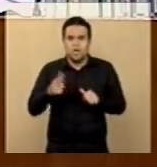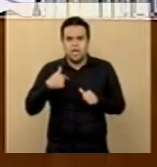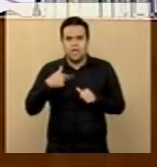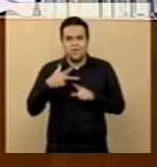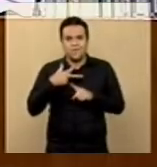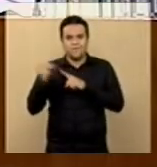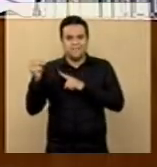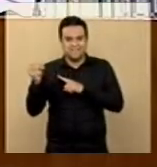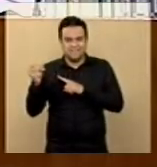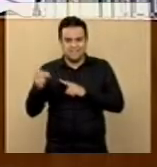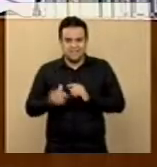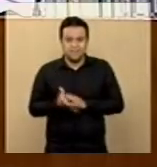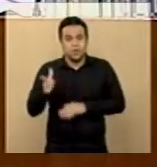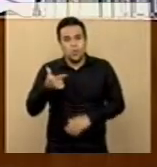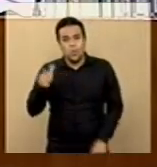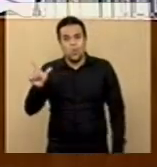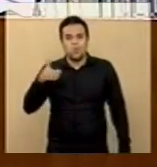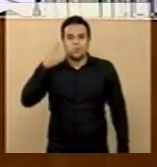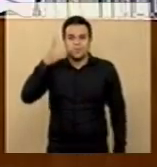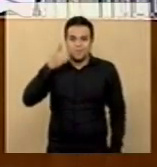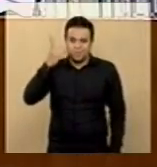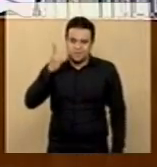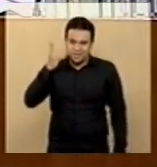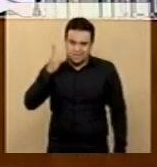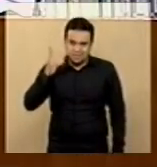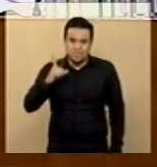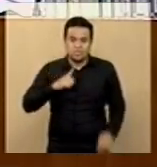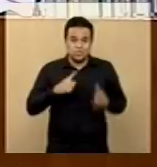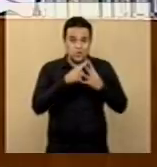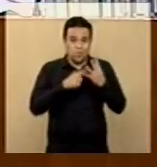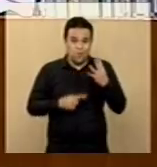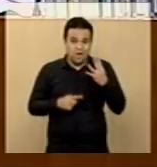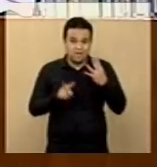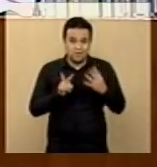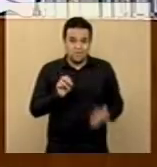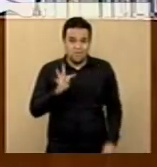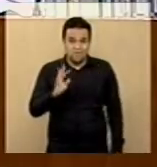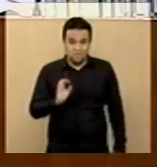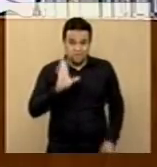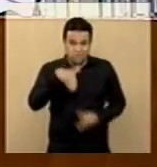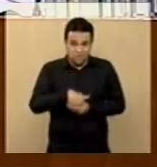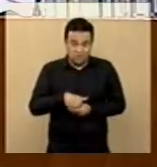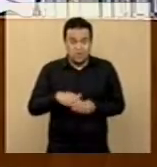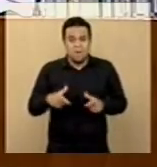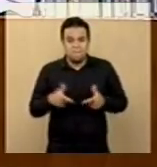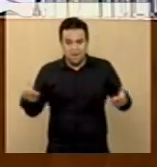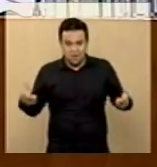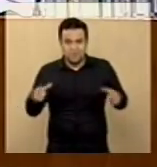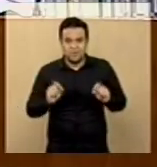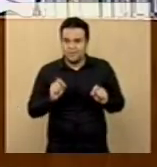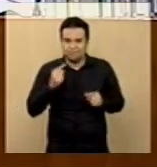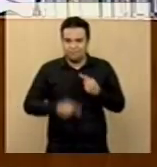vencida no caso de um outro deputado, tínhamos ficado 4 votos, e a maioria no sentido de que